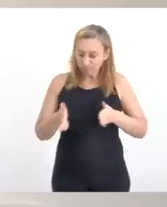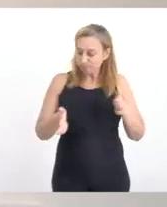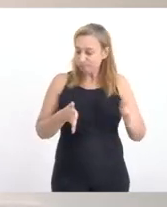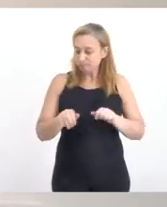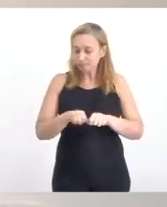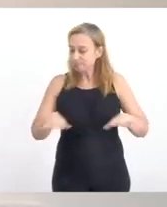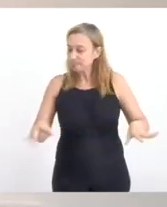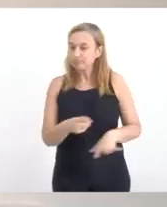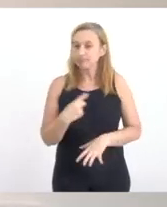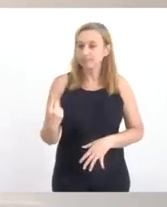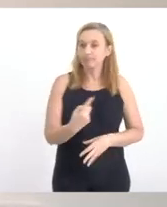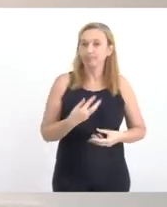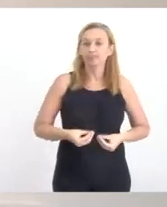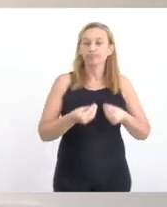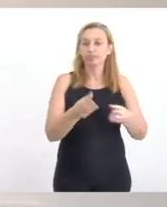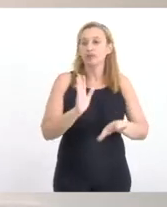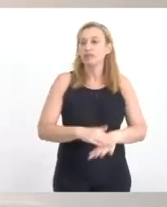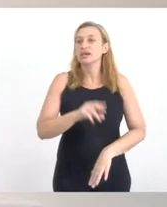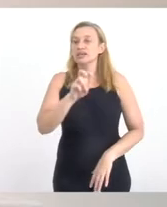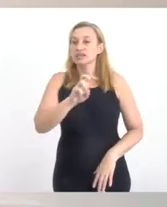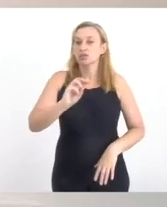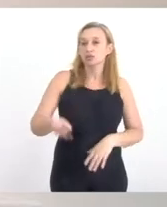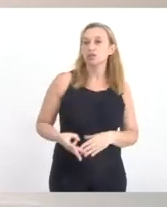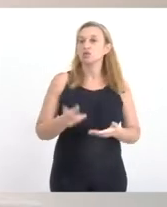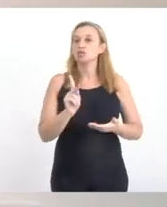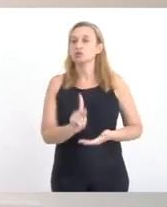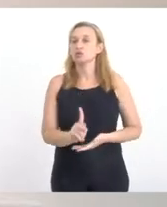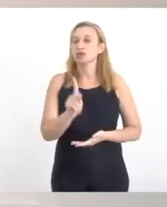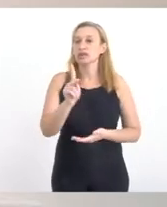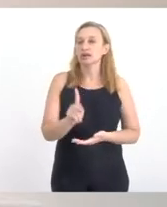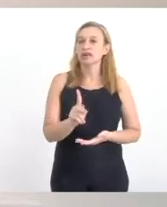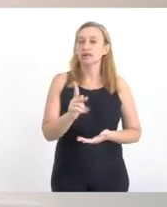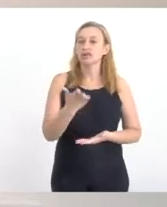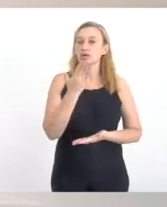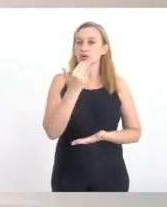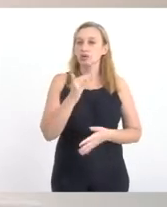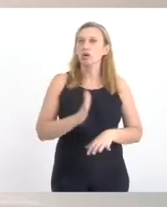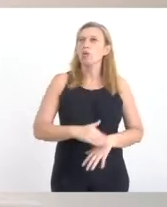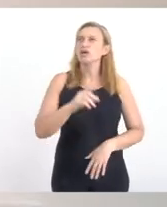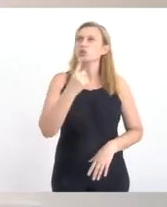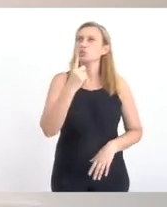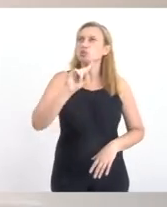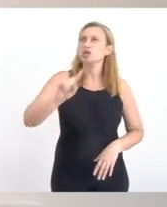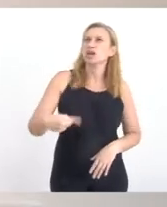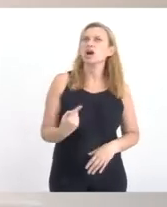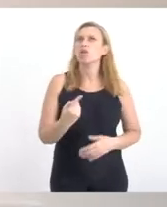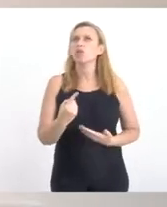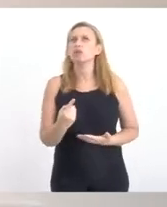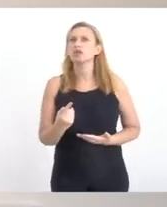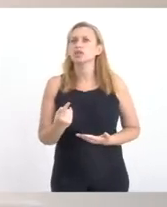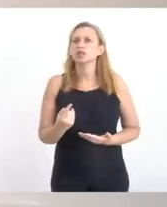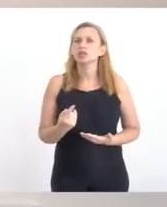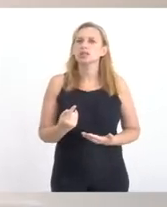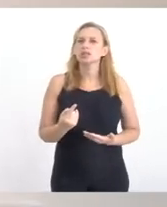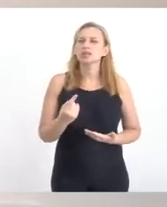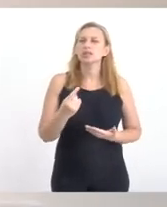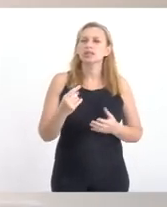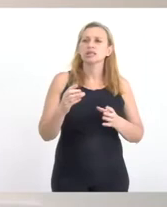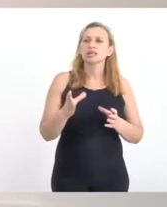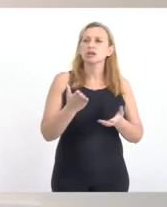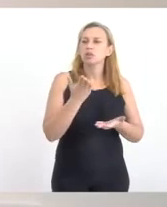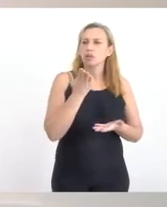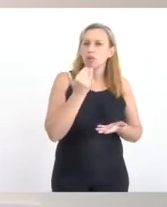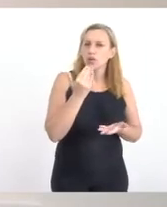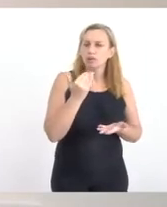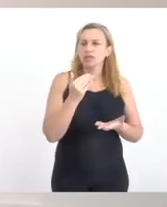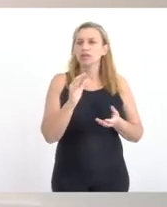nós entregamos mais de 5.000 toneladas de alimentos em todo o Brasil quase 1 milhão de marmita e